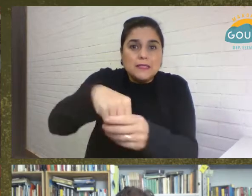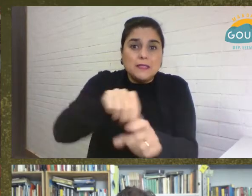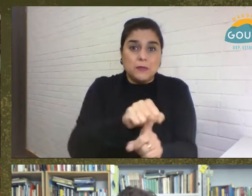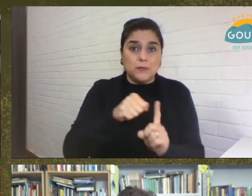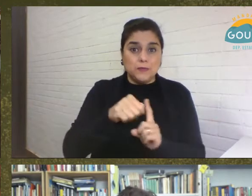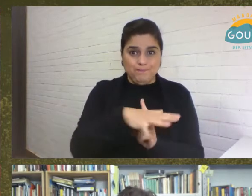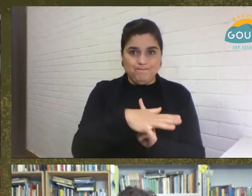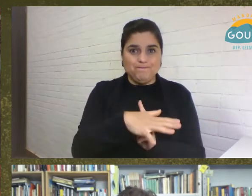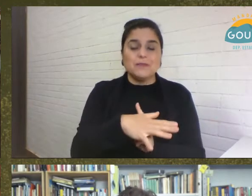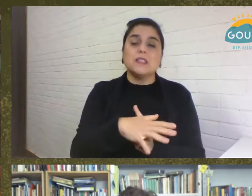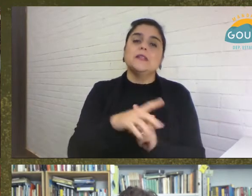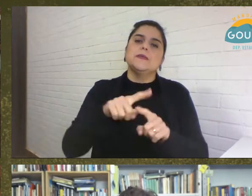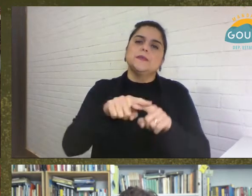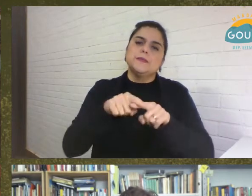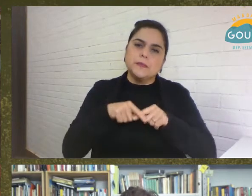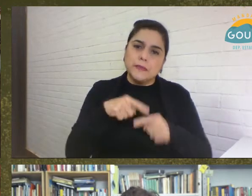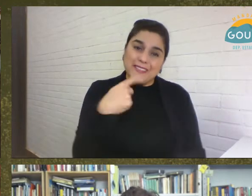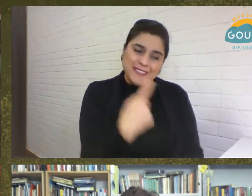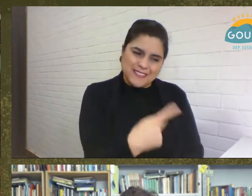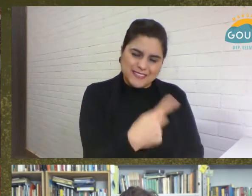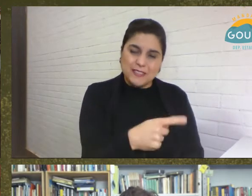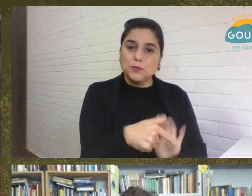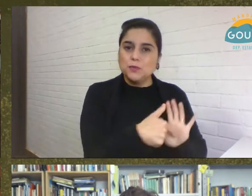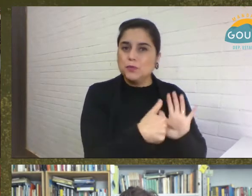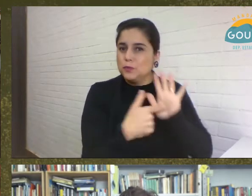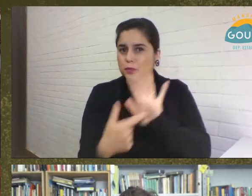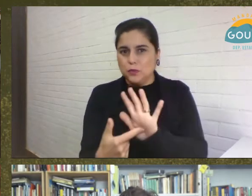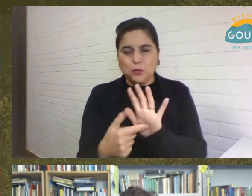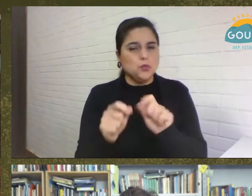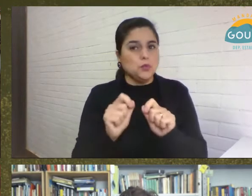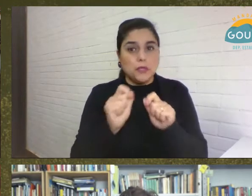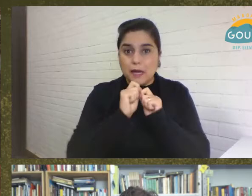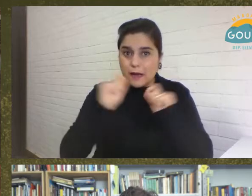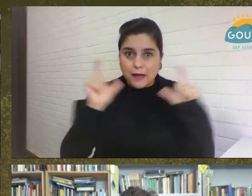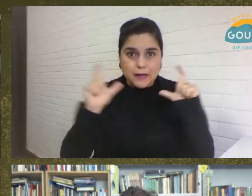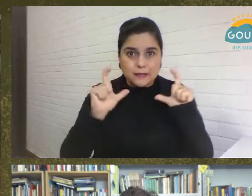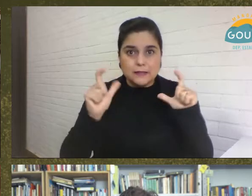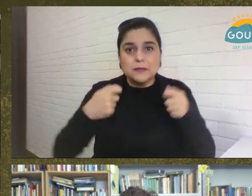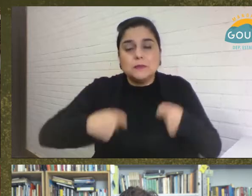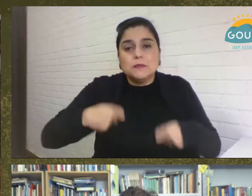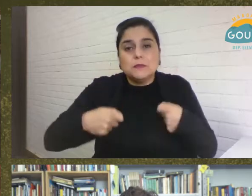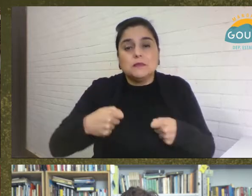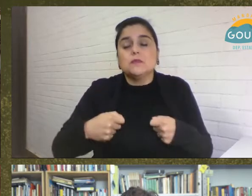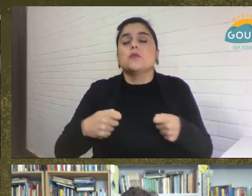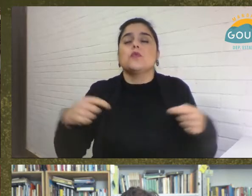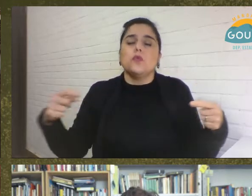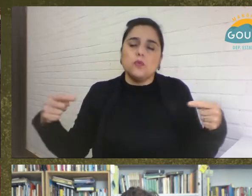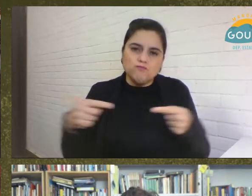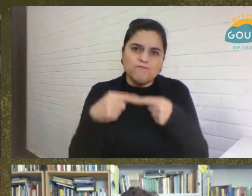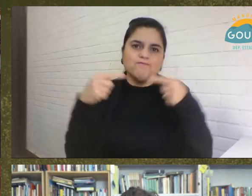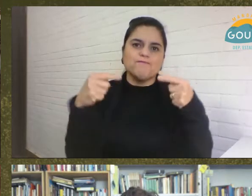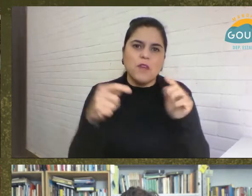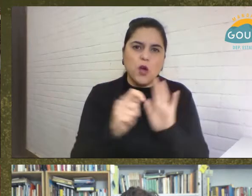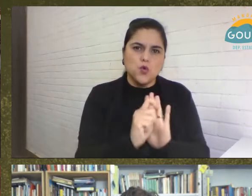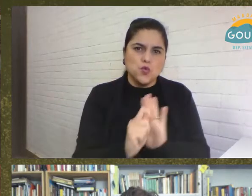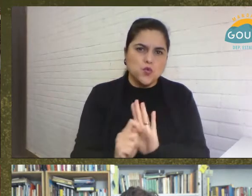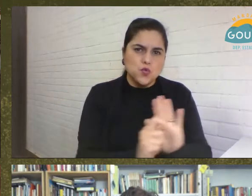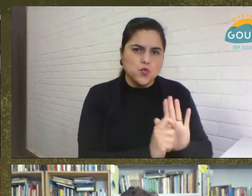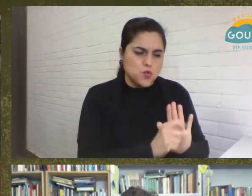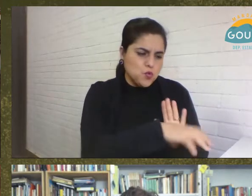Esta foi o grande sinal de alerta relacionado com as drogas e o primeiro sinal de